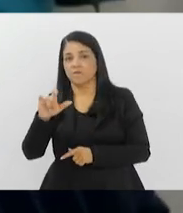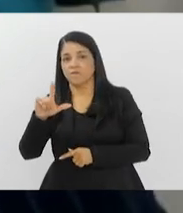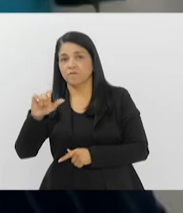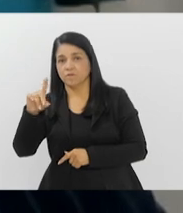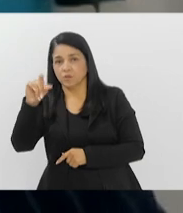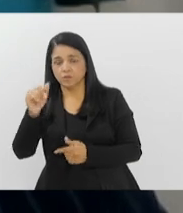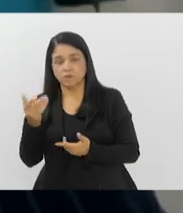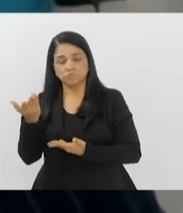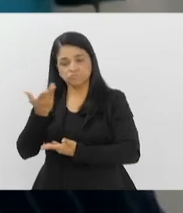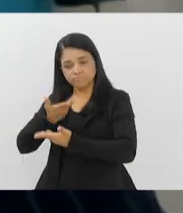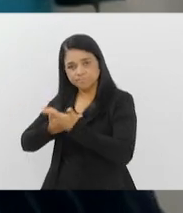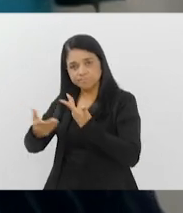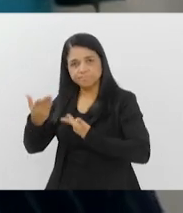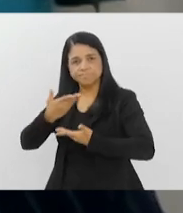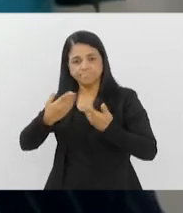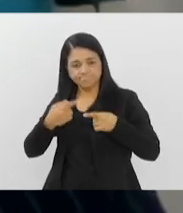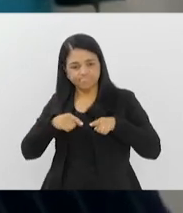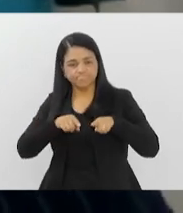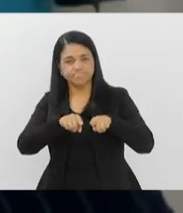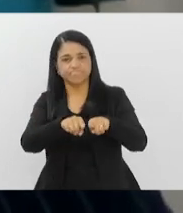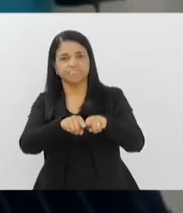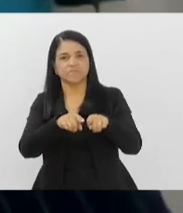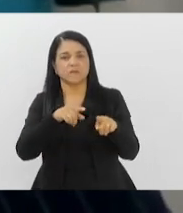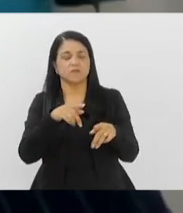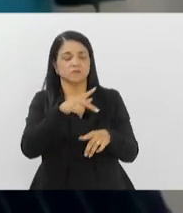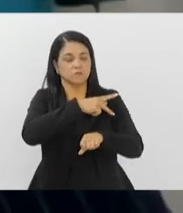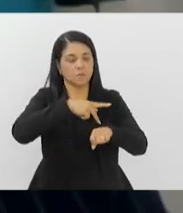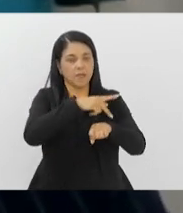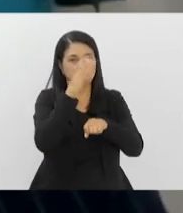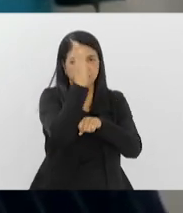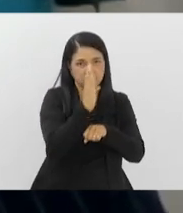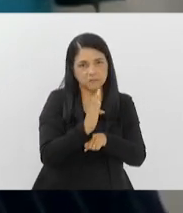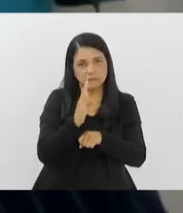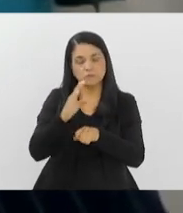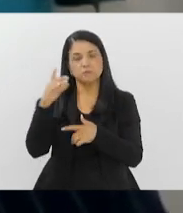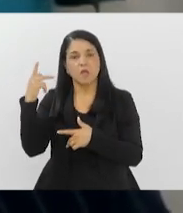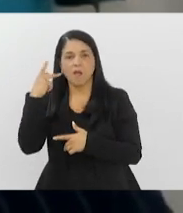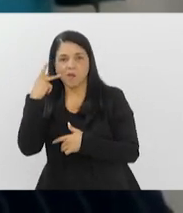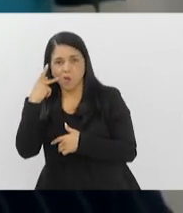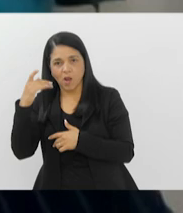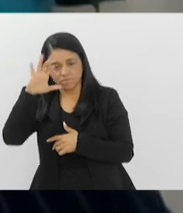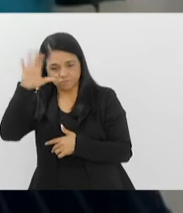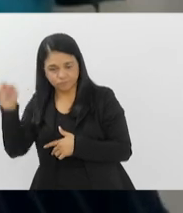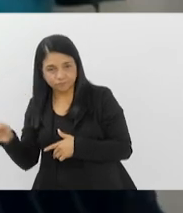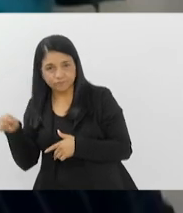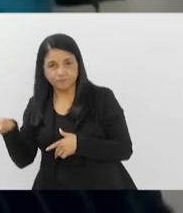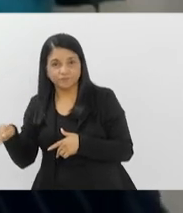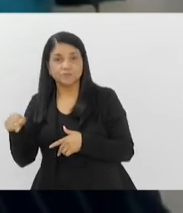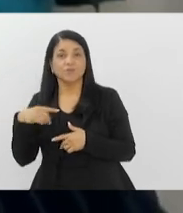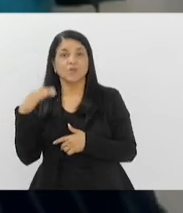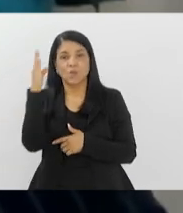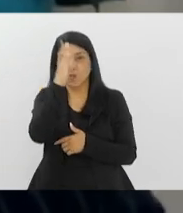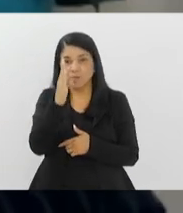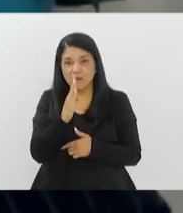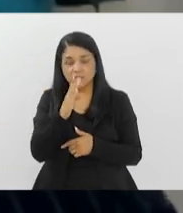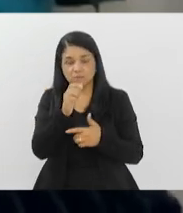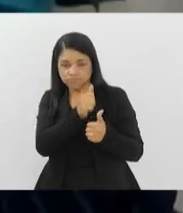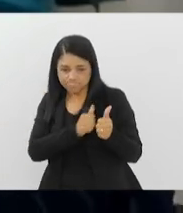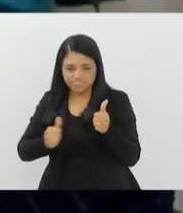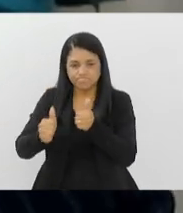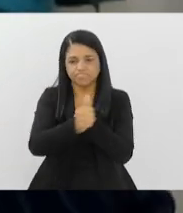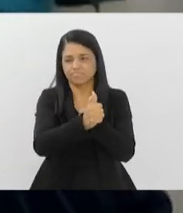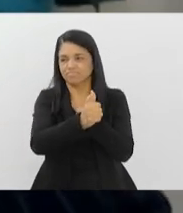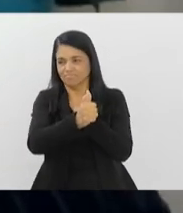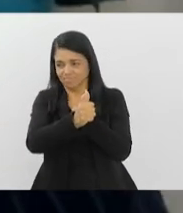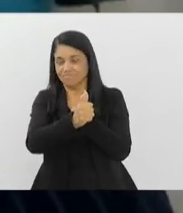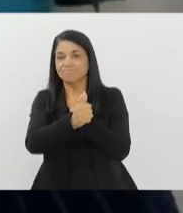aproximar os nossos dois países. E essa aproximação é importante que o Brasil esteja na linha da frente, o Brasil